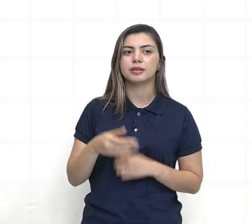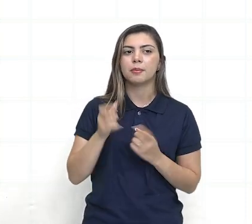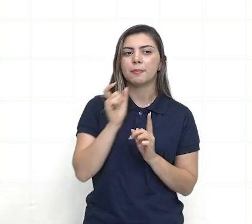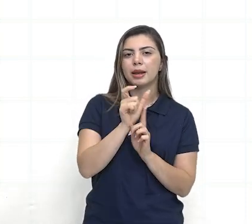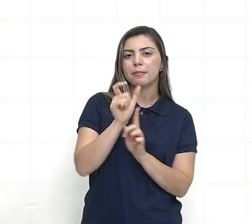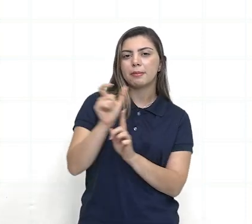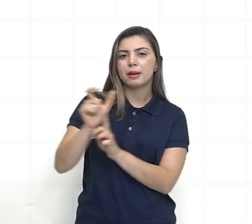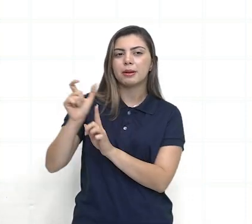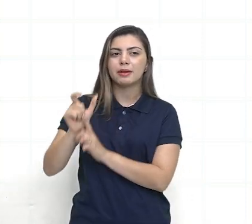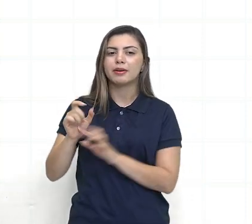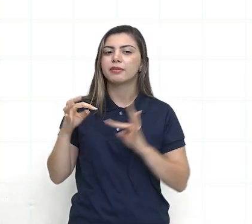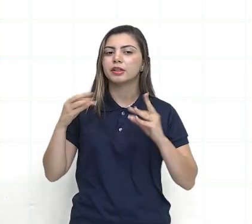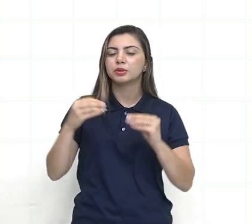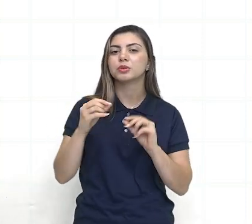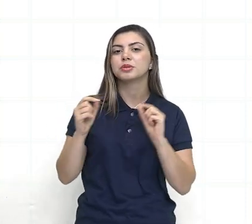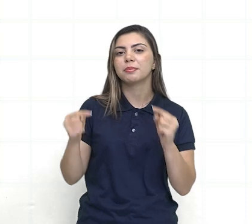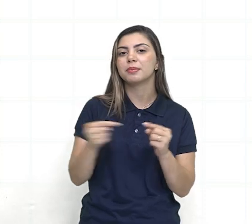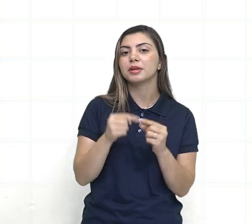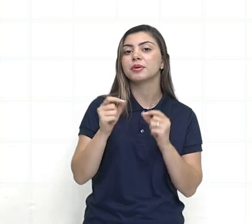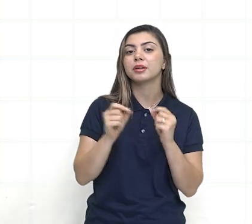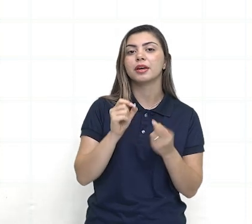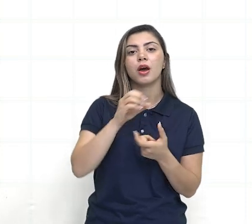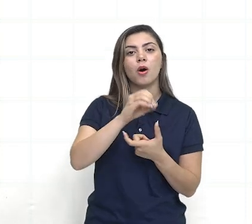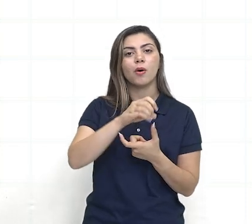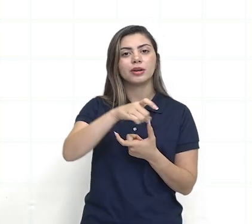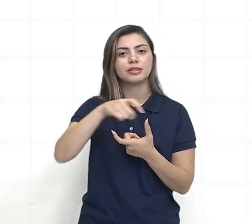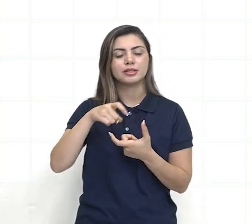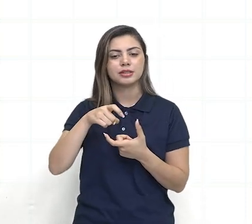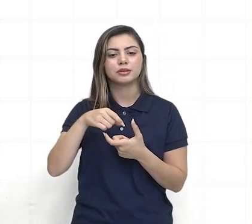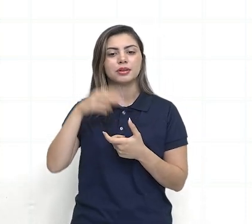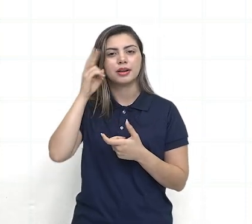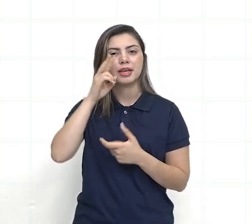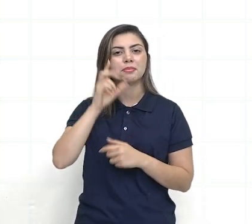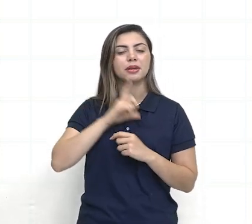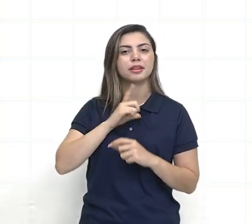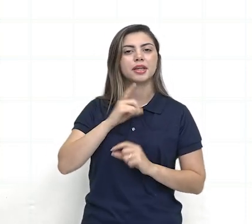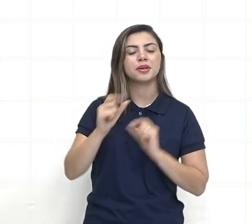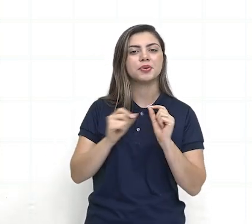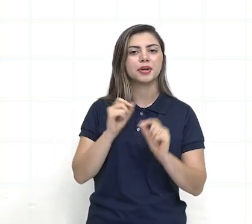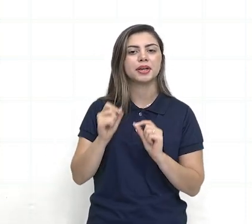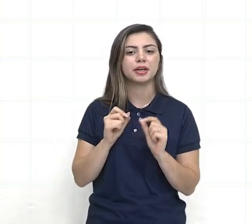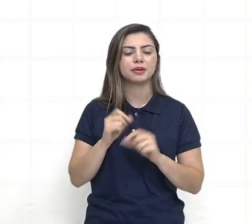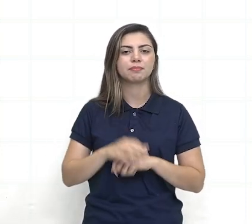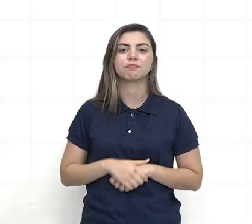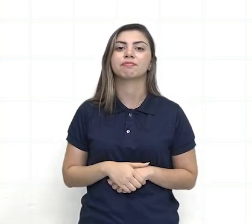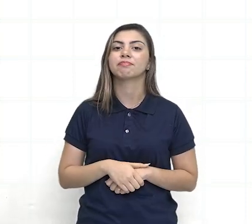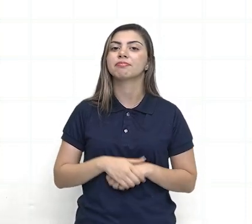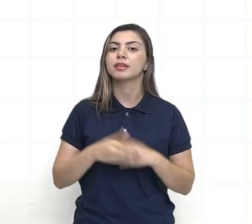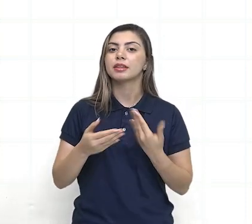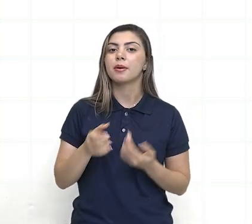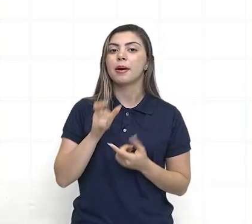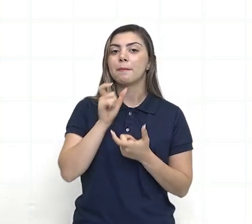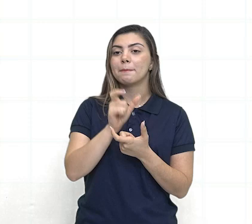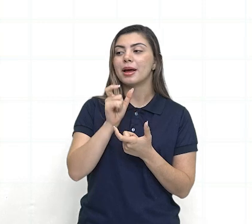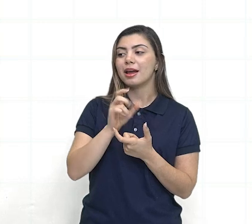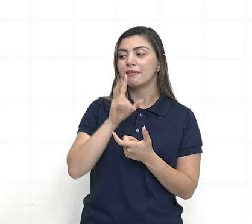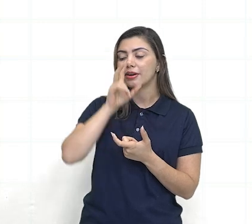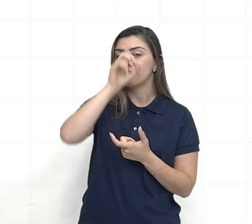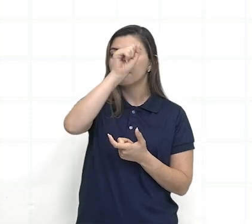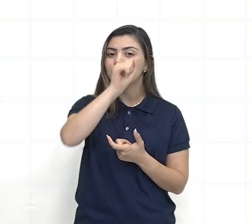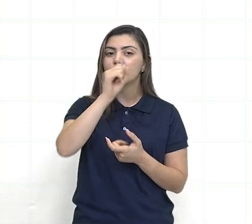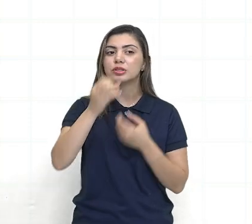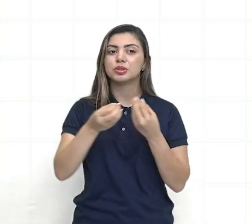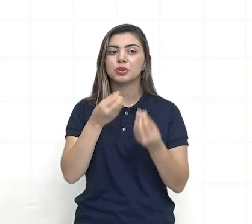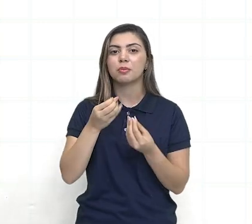Todas são oxítonas. Lembre, as oxítonas têm a sílaba tônica como a mais intensa,